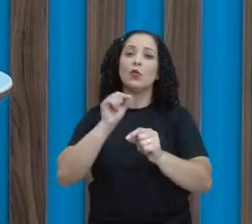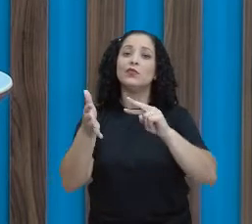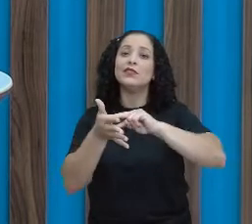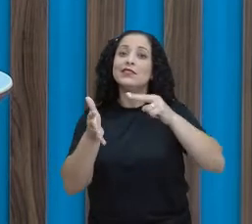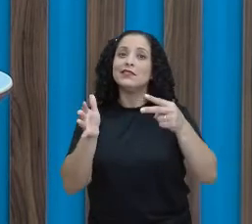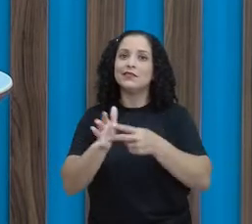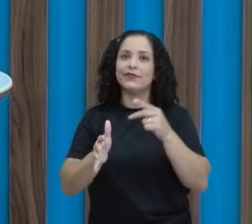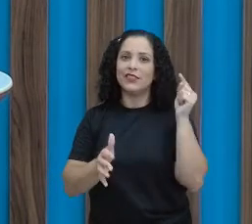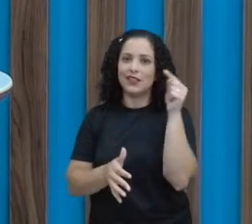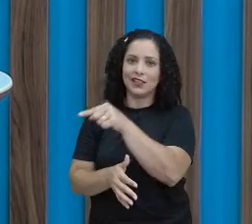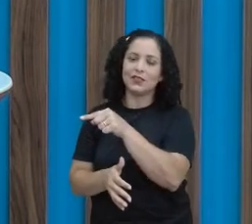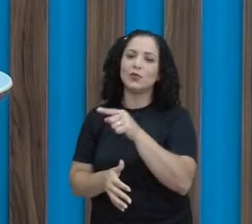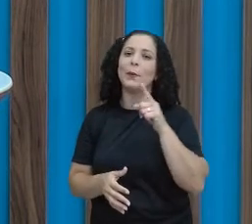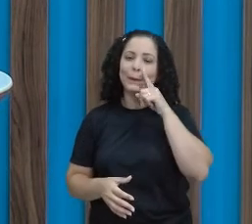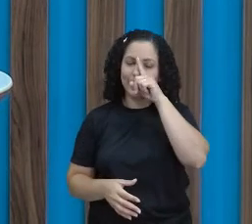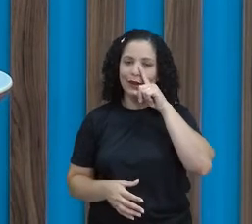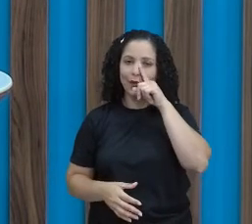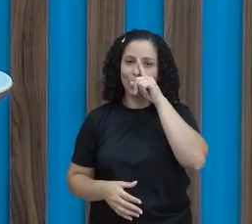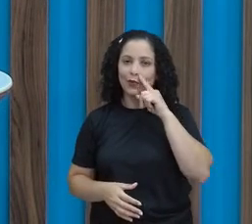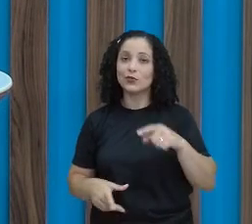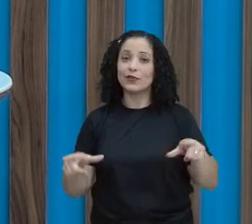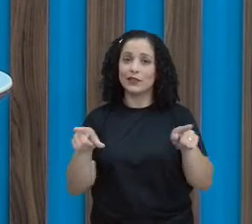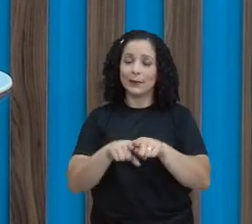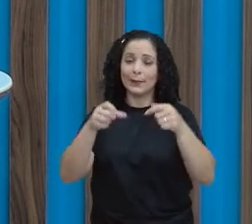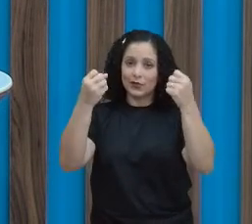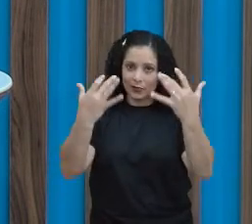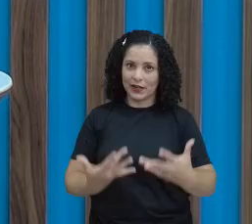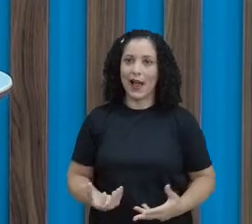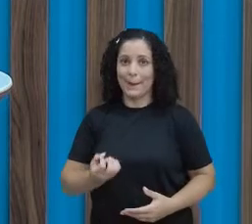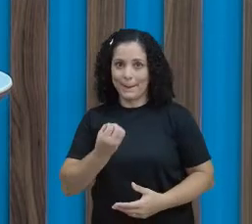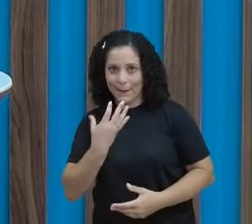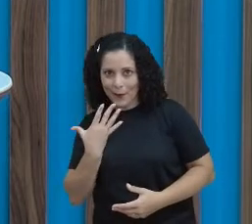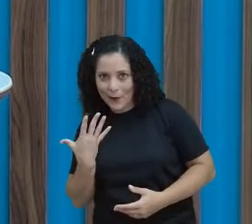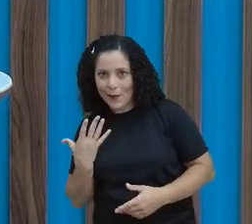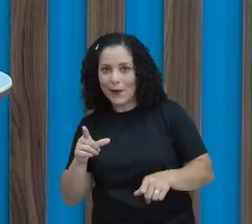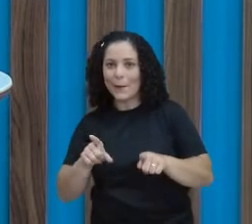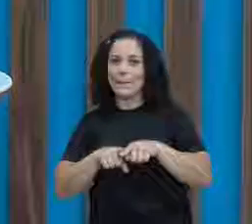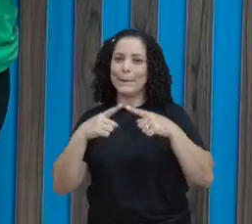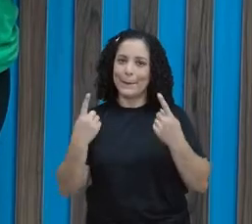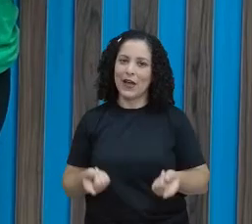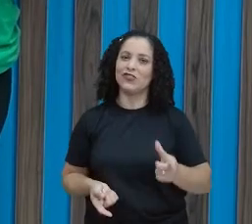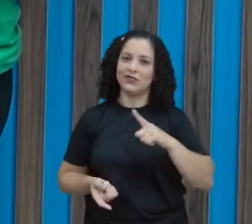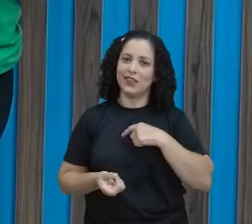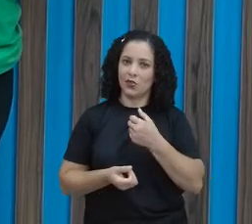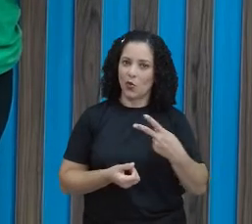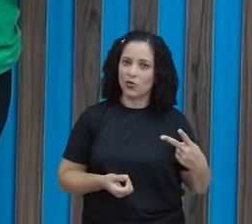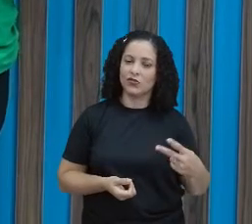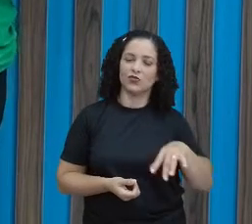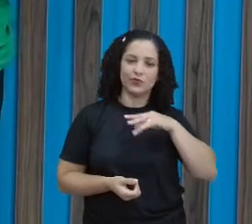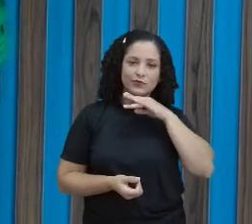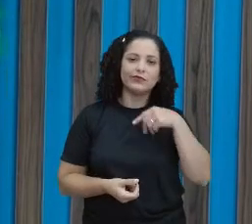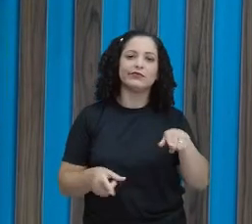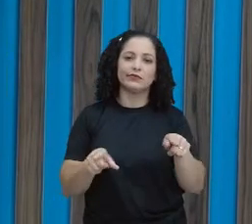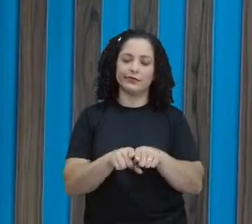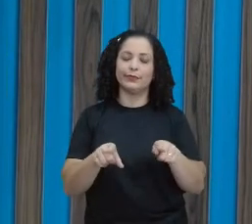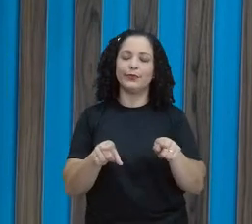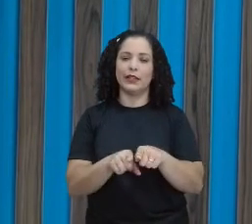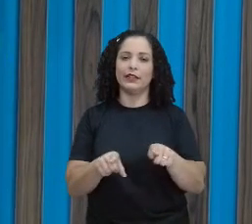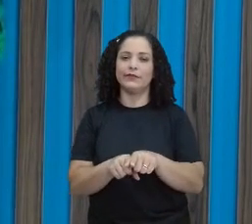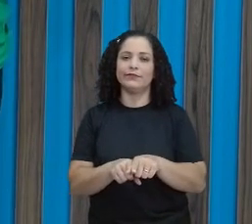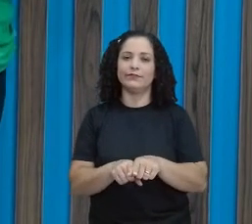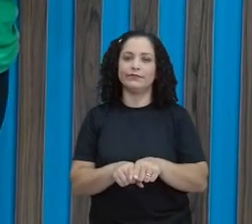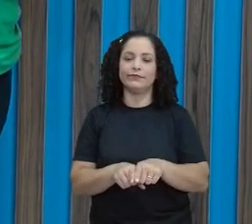que isso pode trazer. Fala dos benefícios, mas não esquece de falar os malefícios. É verdade. Porque através